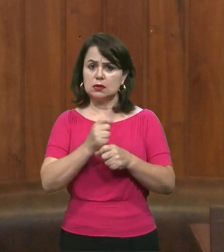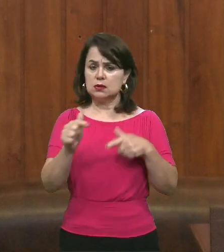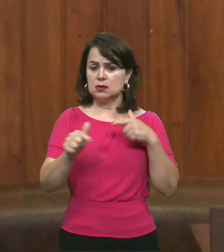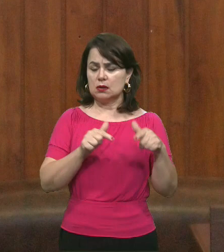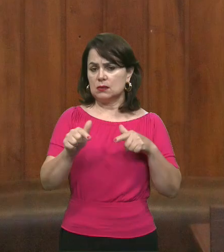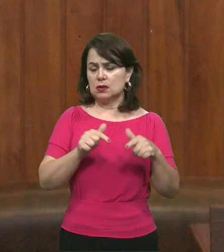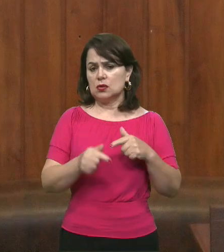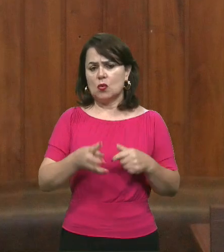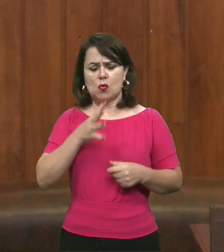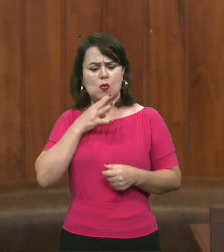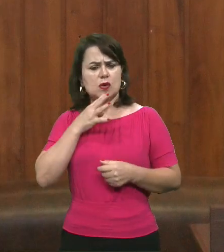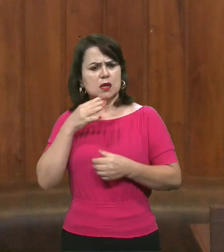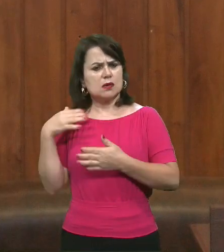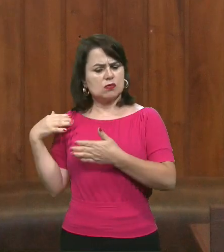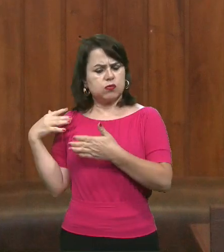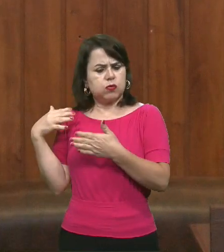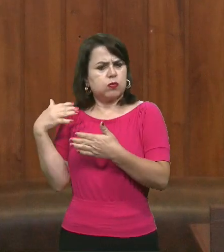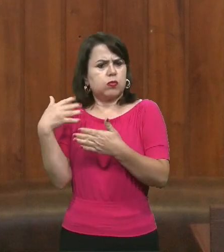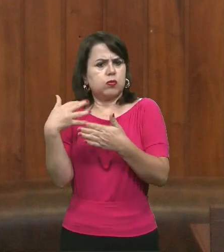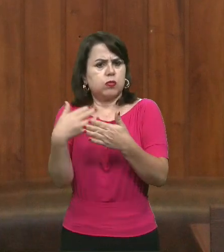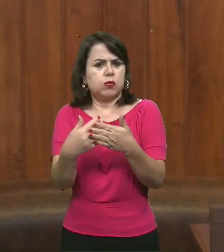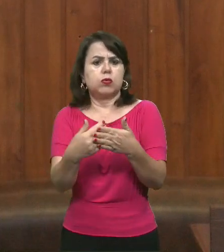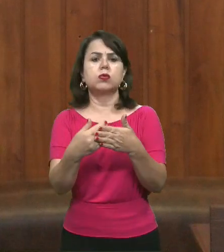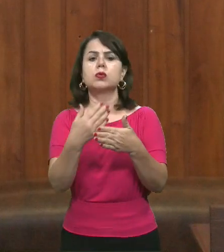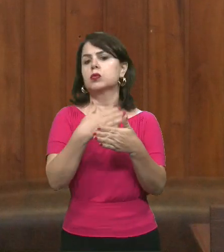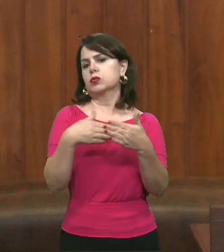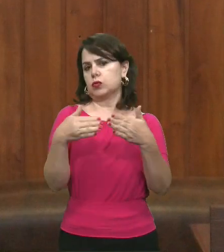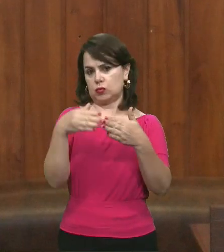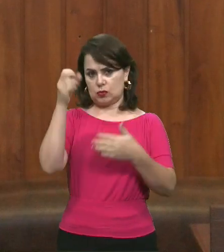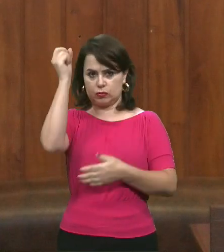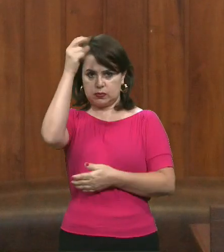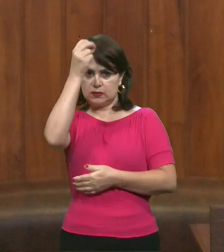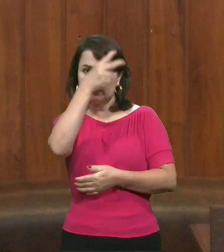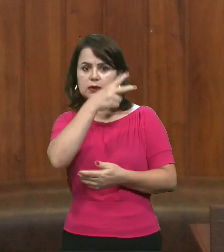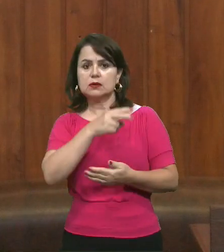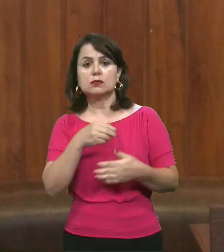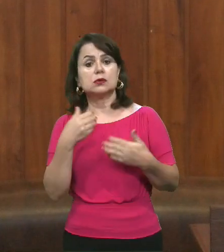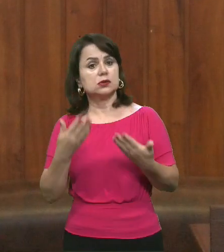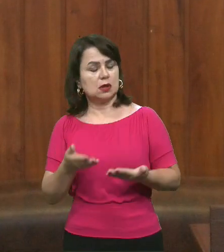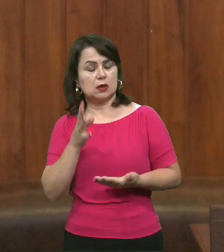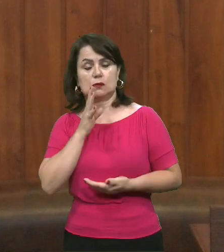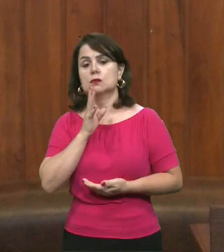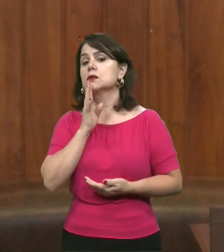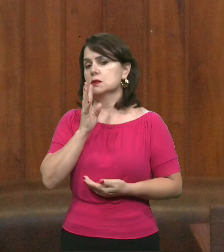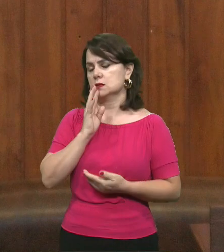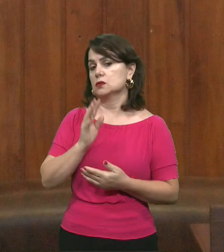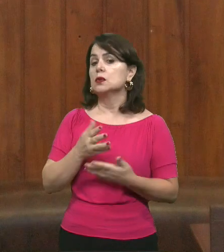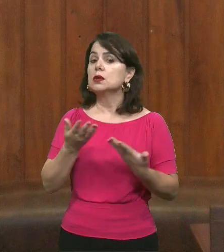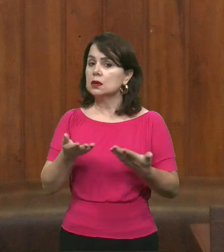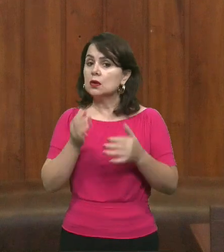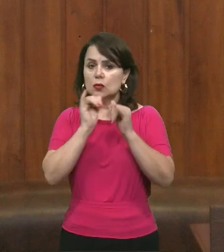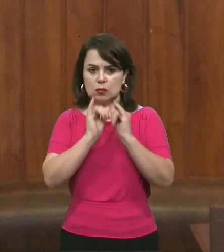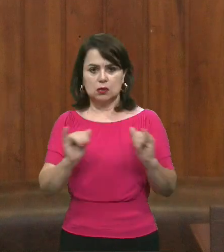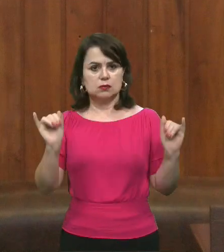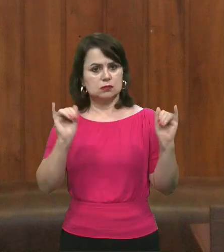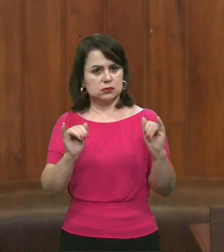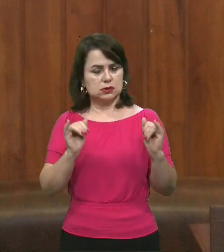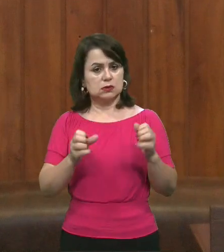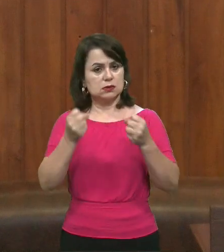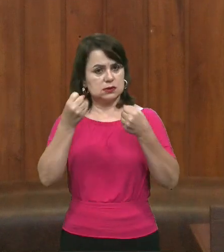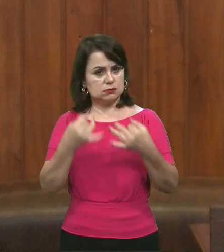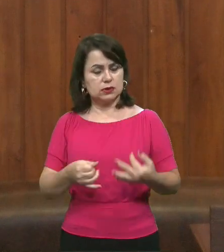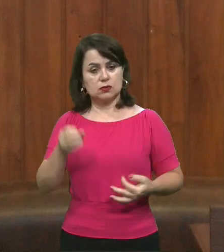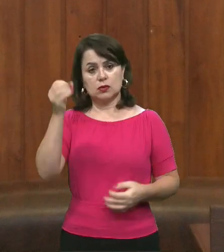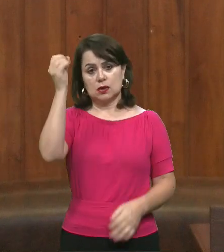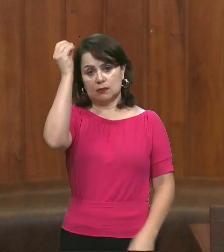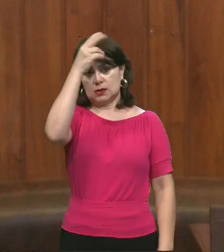a trajetória de cada prefeito, fora os prefeitos tampões. Eu posso dizer com propriedade, Daniel Alonso é